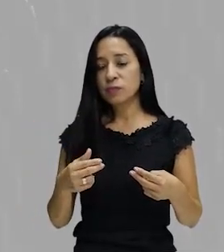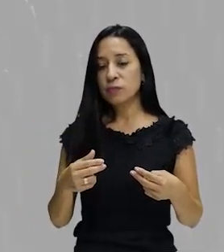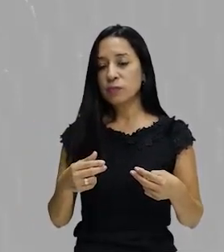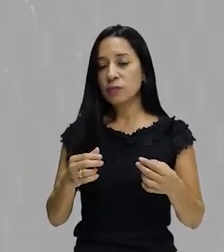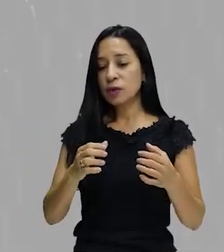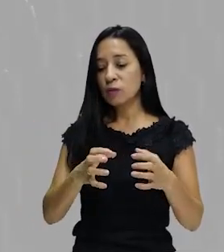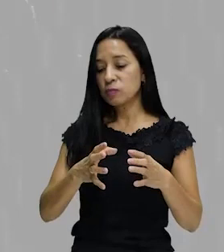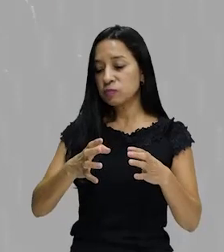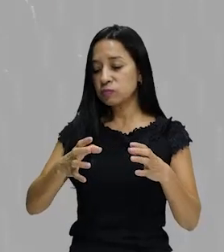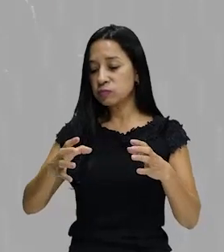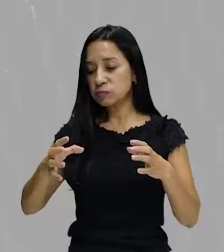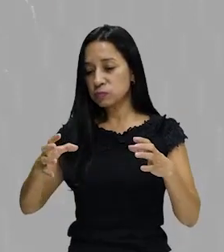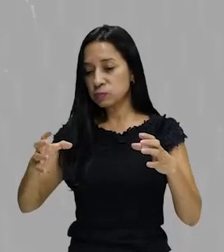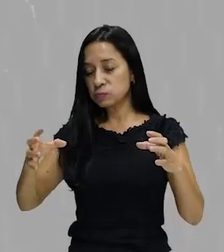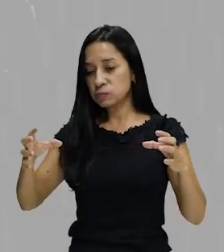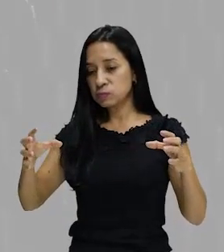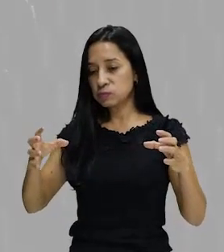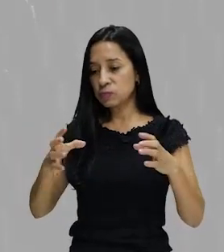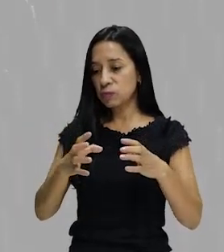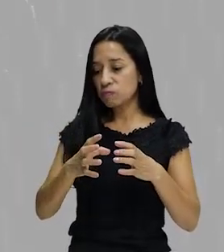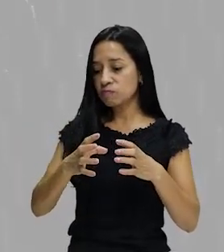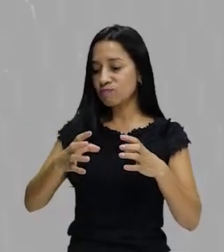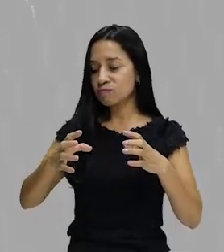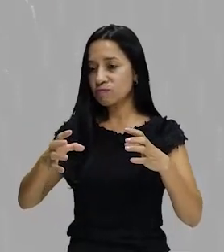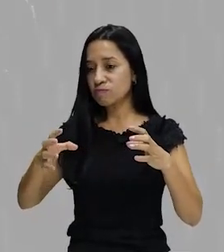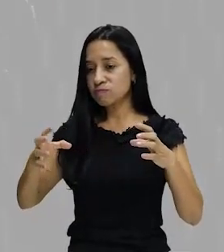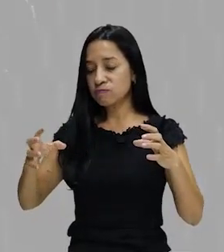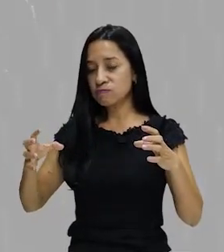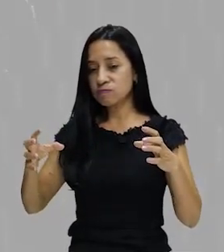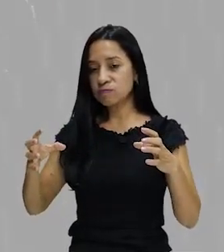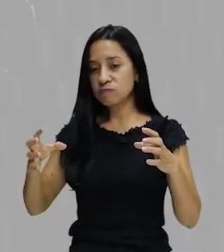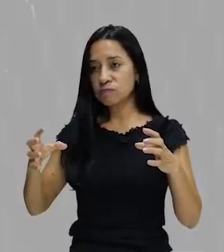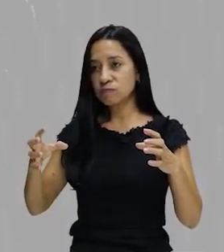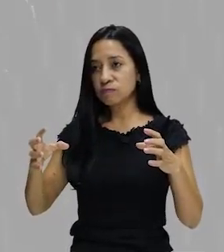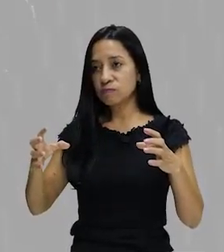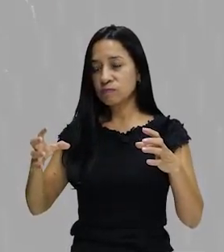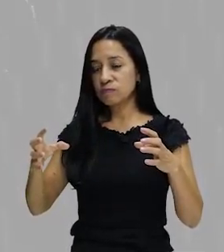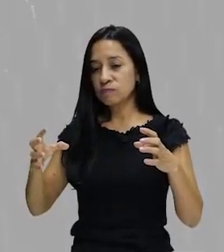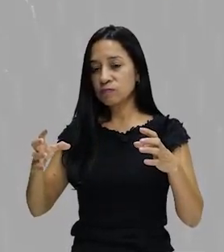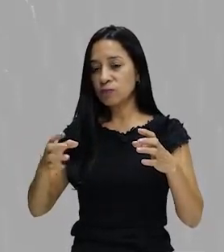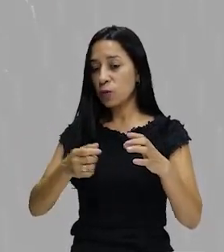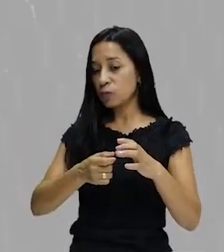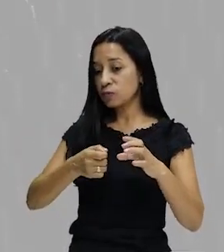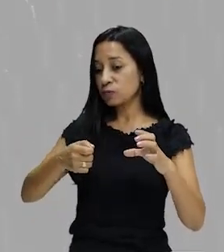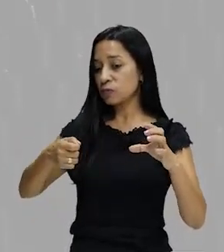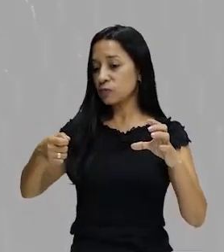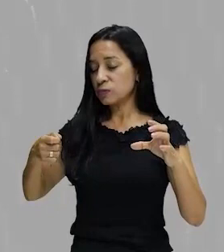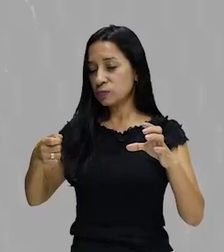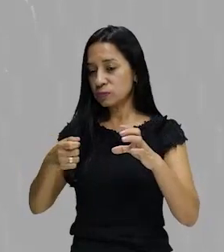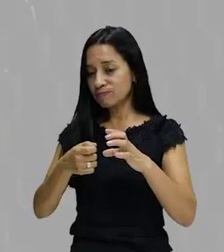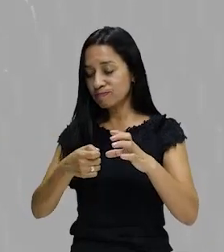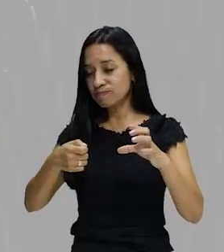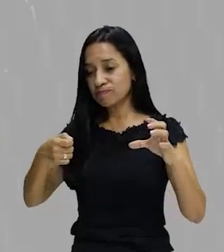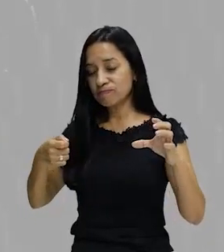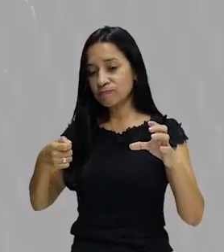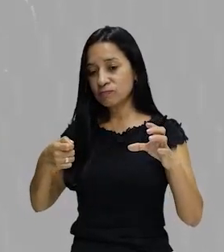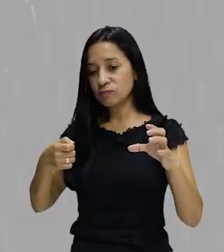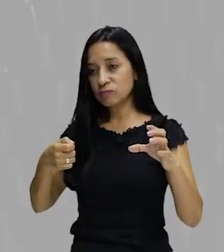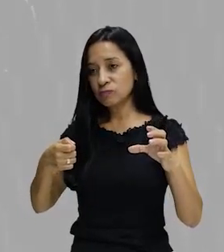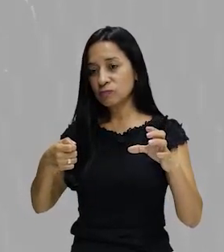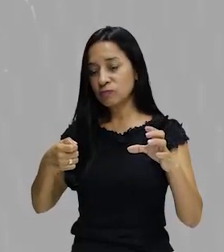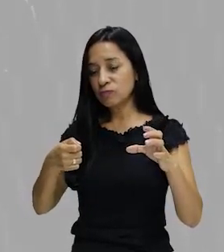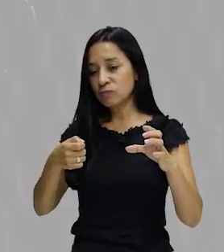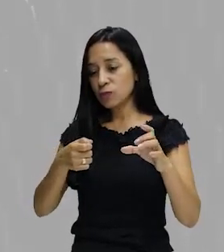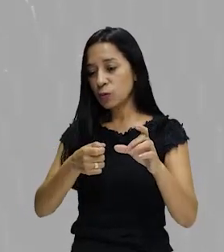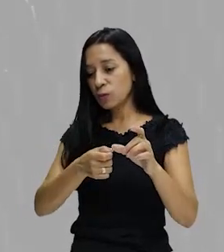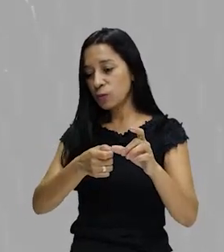ser esticado, certo? Ele vai ser esticado. Quando ele é esticado, ok?